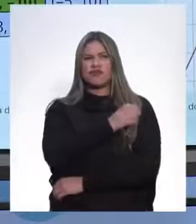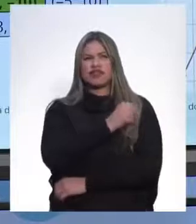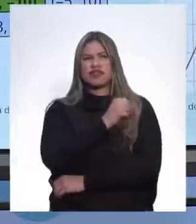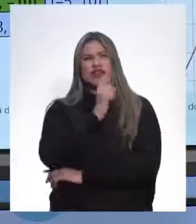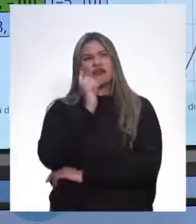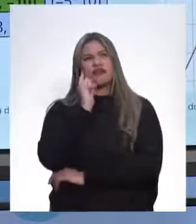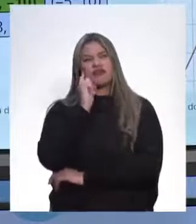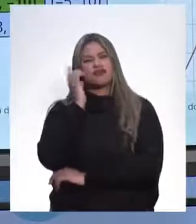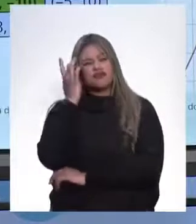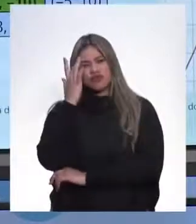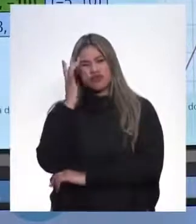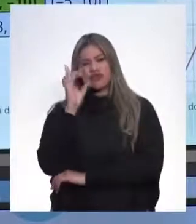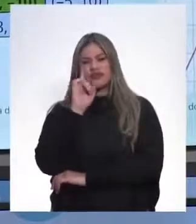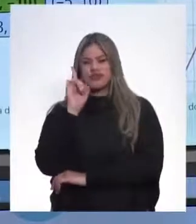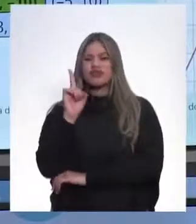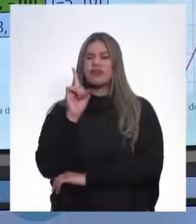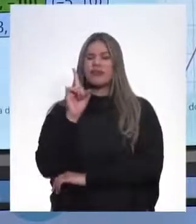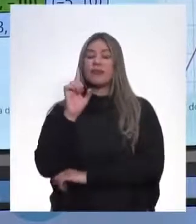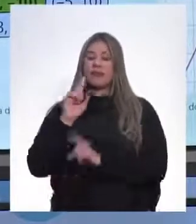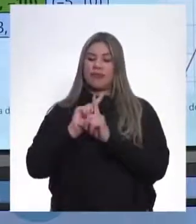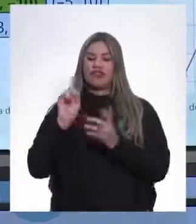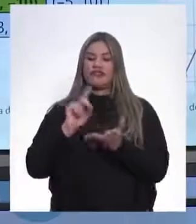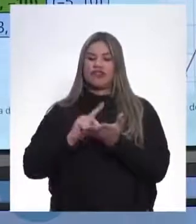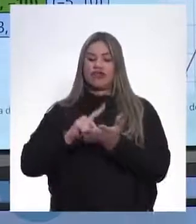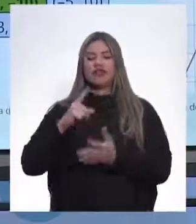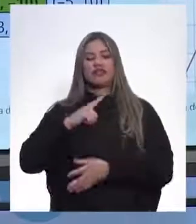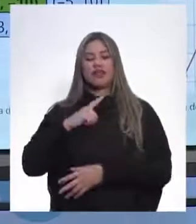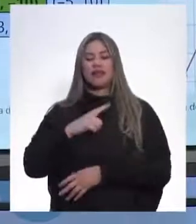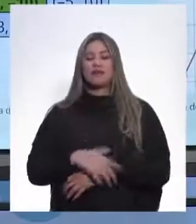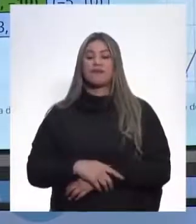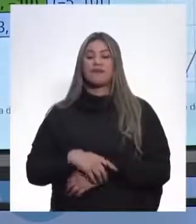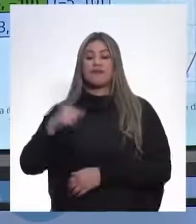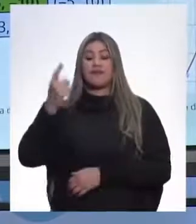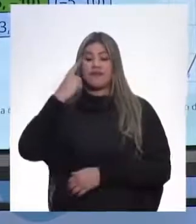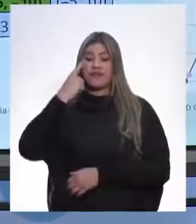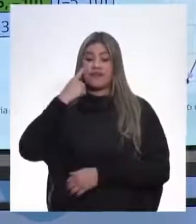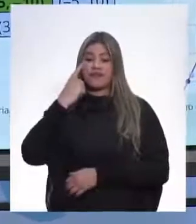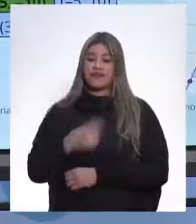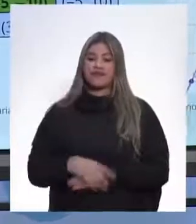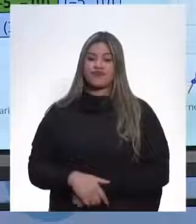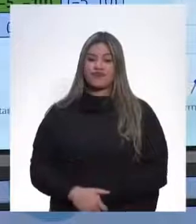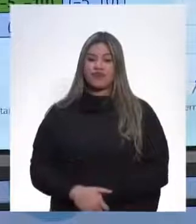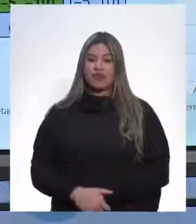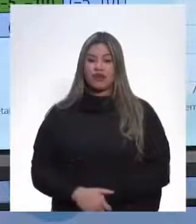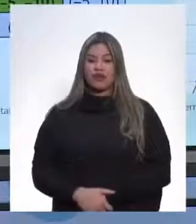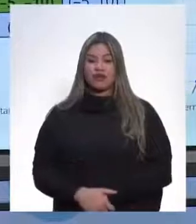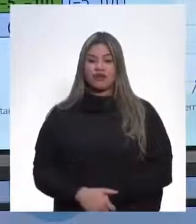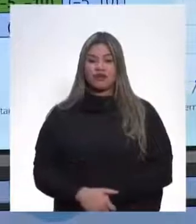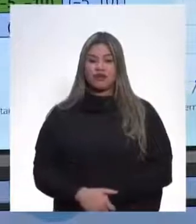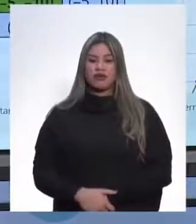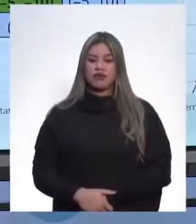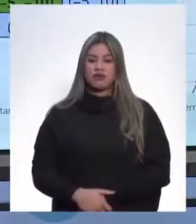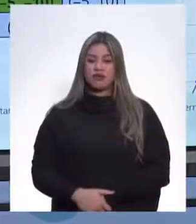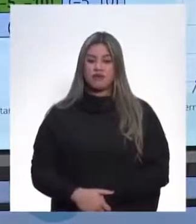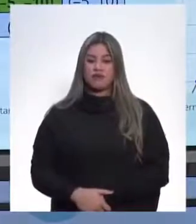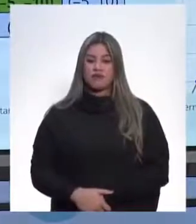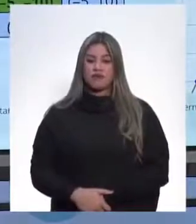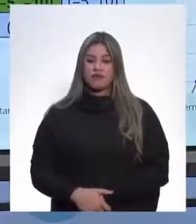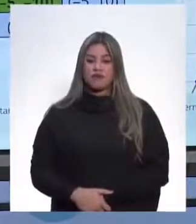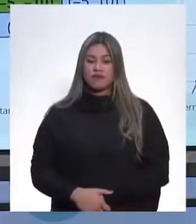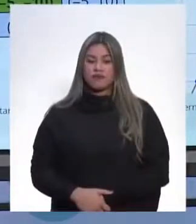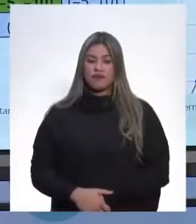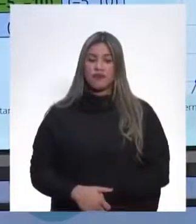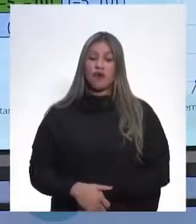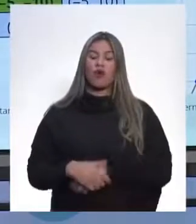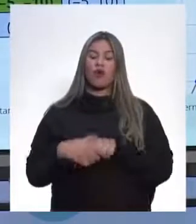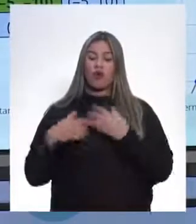data, mas é verdade, terá. Gente, então, vamos para a correção? Vai aparecer para vocês aí na tela, certo? Qual